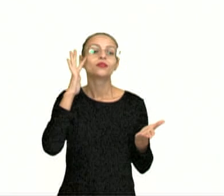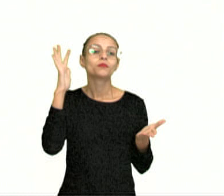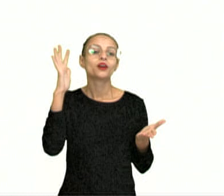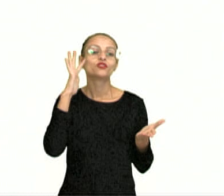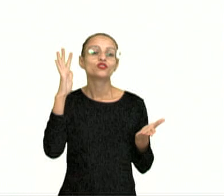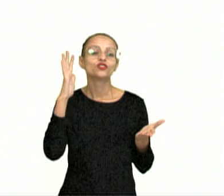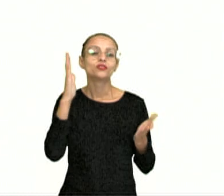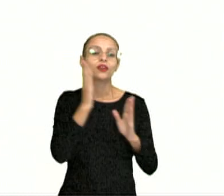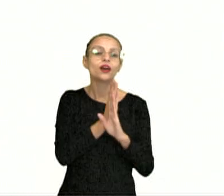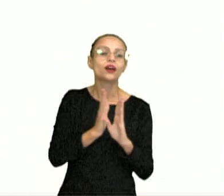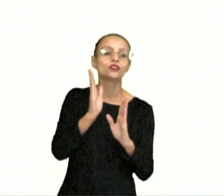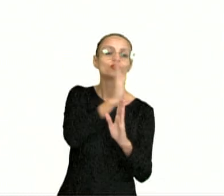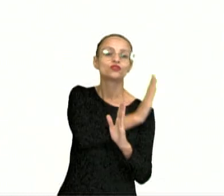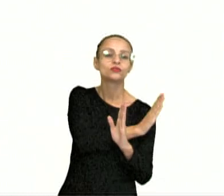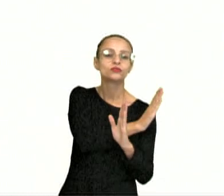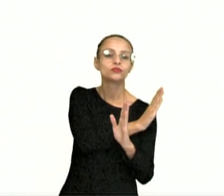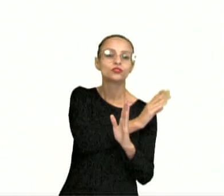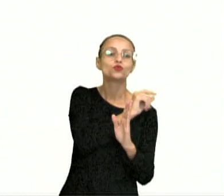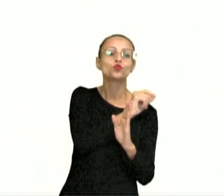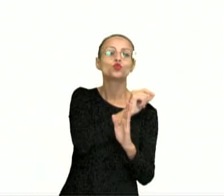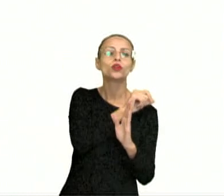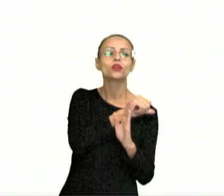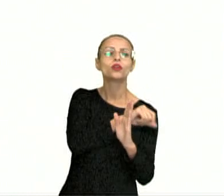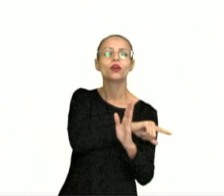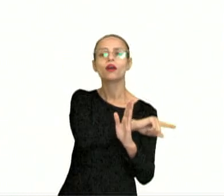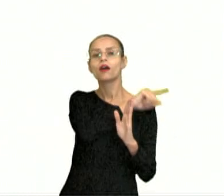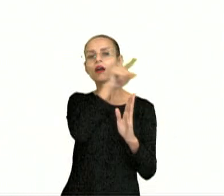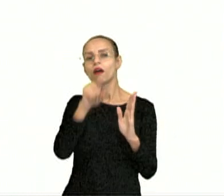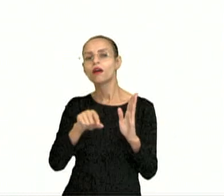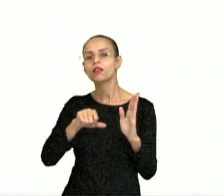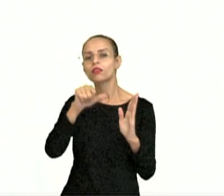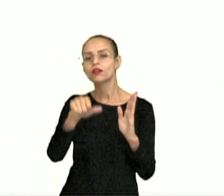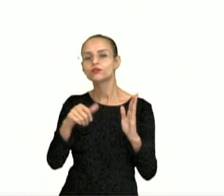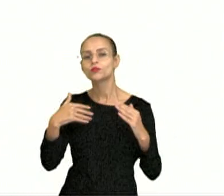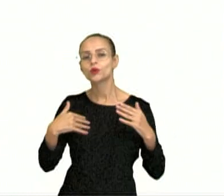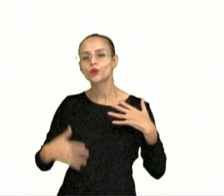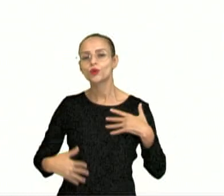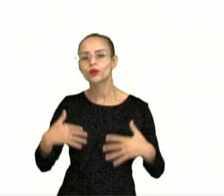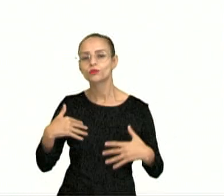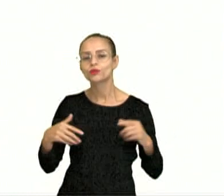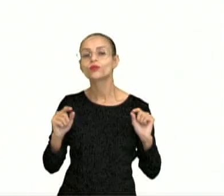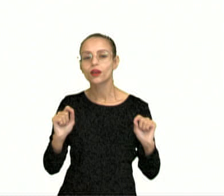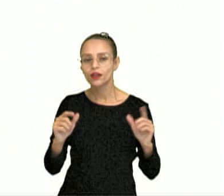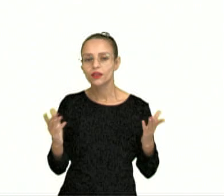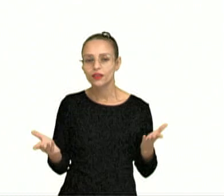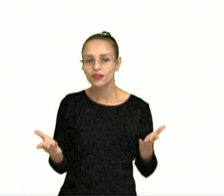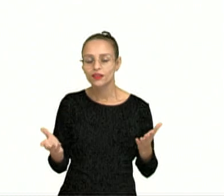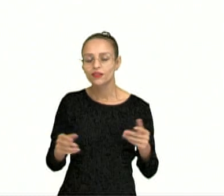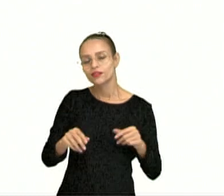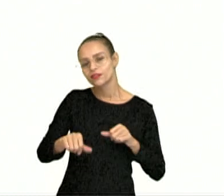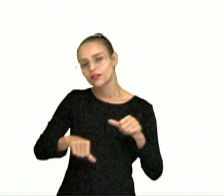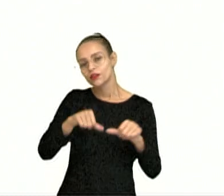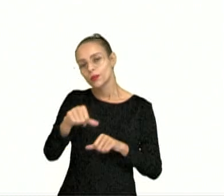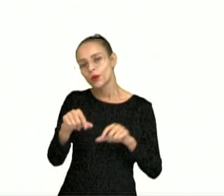a anterior que eu mostrei. Quais transformações ocorreram no corpo desses indivíduos? Que transformações ocorrem